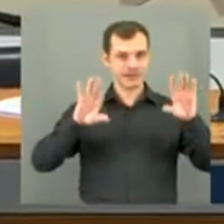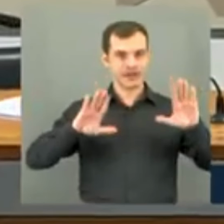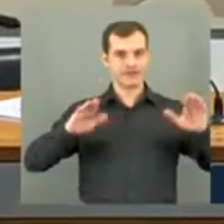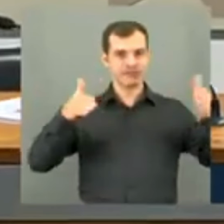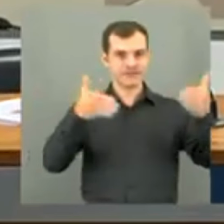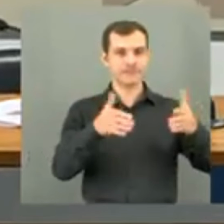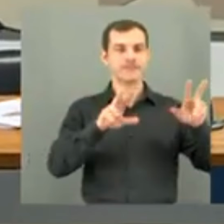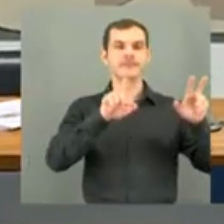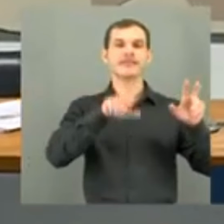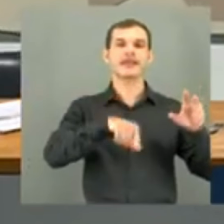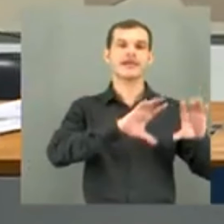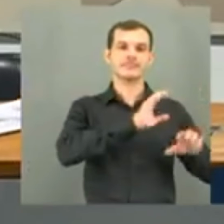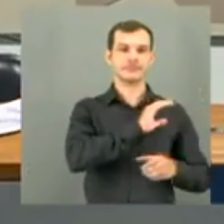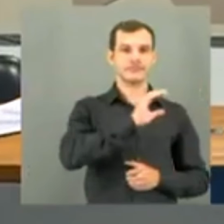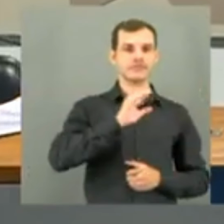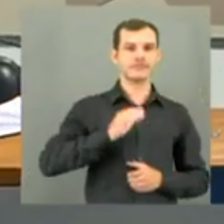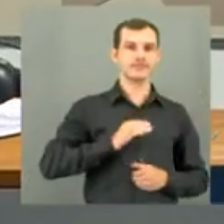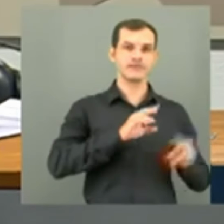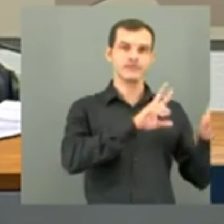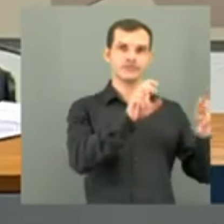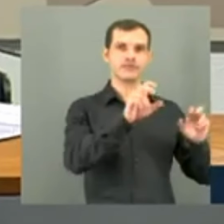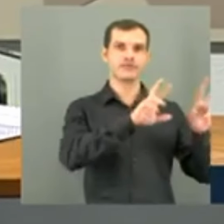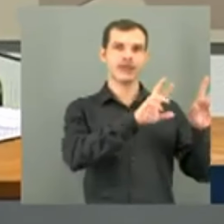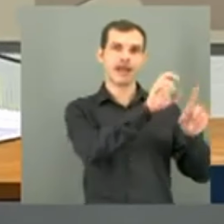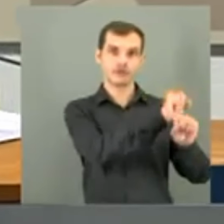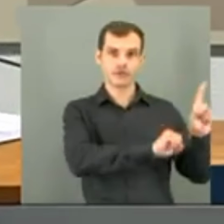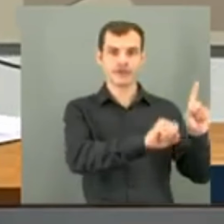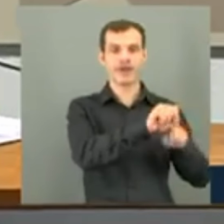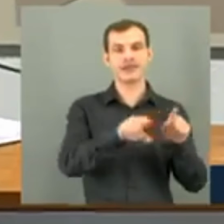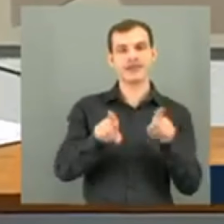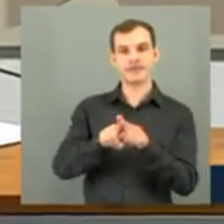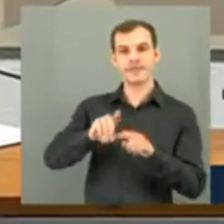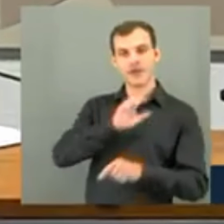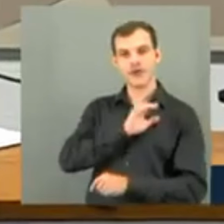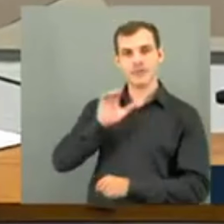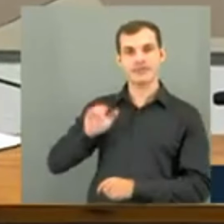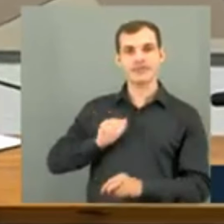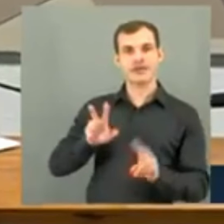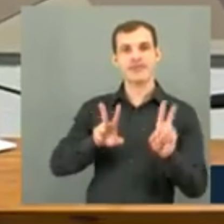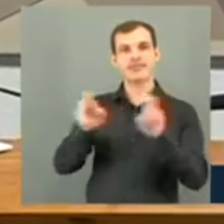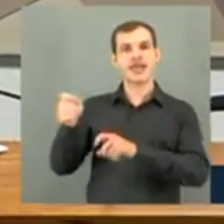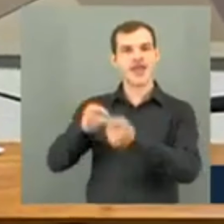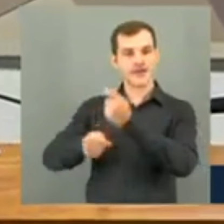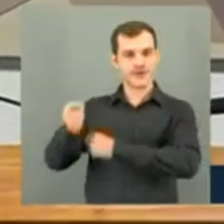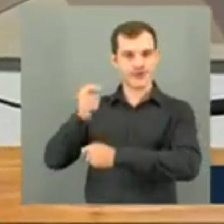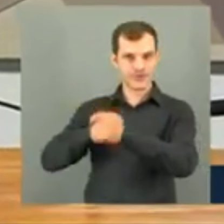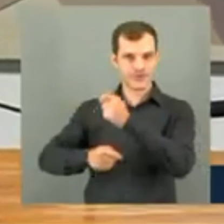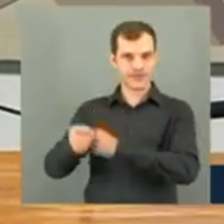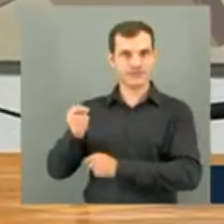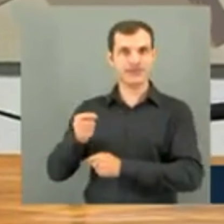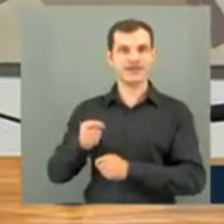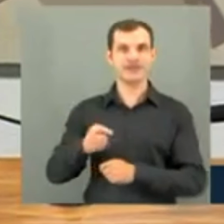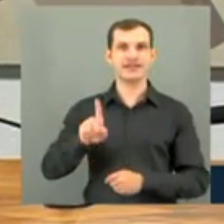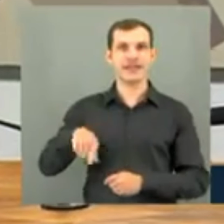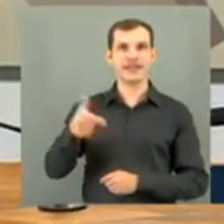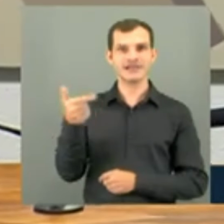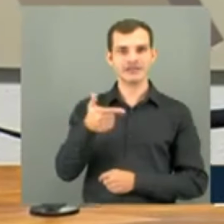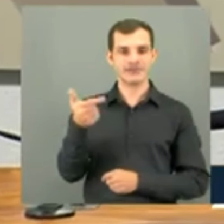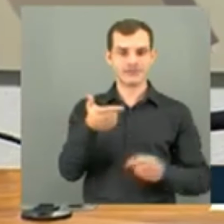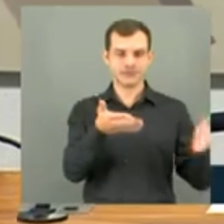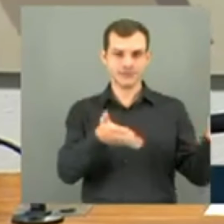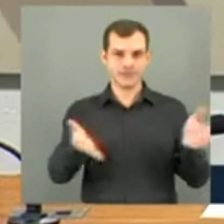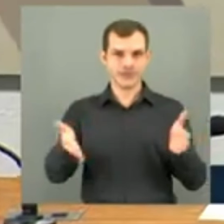em conjunto com a 27ª reunião extraordinária da Comissão de Assuntos Econômicos da 2ª Sessão